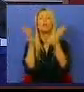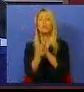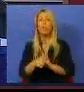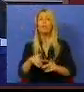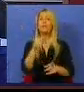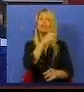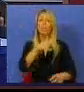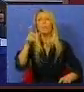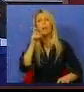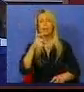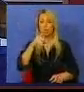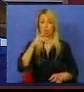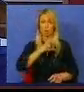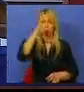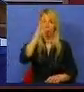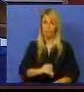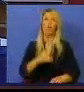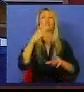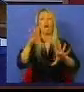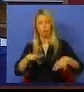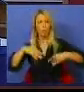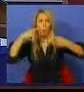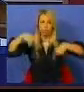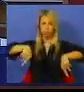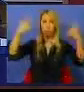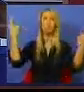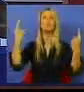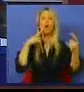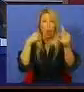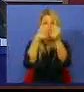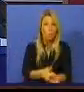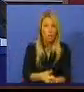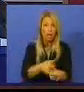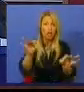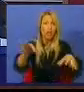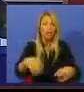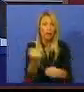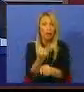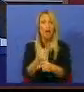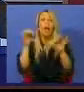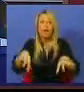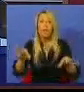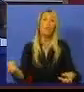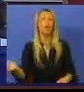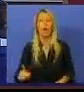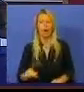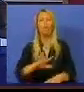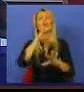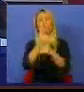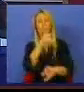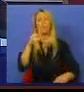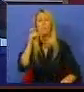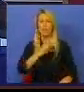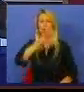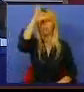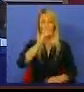fez, que assumiu, vão estar cumpridas, vão estar executadas ou não vão estar executadas? Mas vamos a outras promessas, Senhor Ministro.